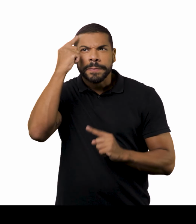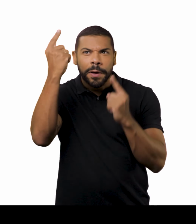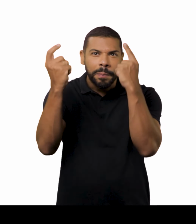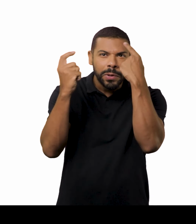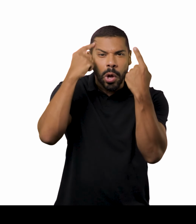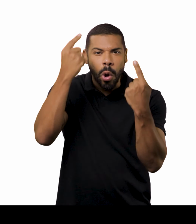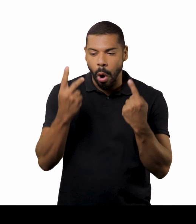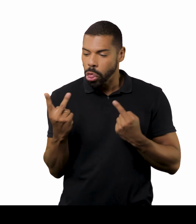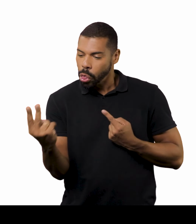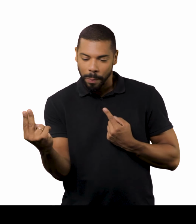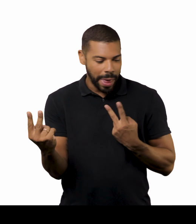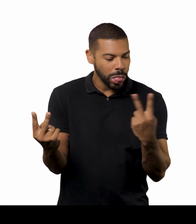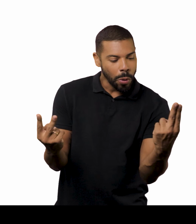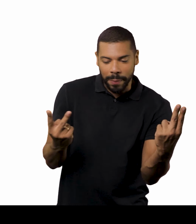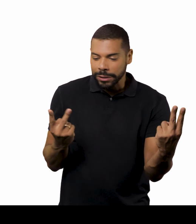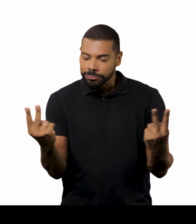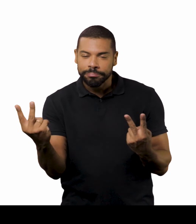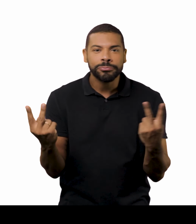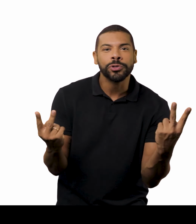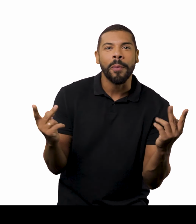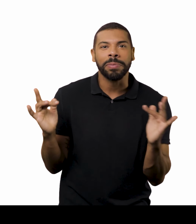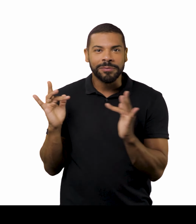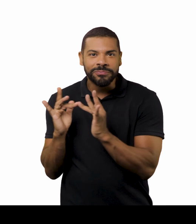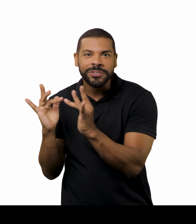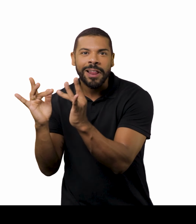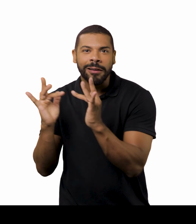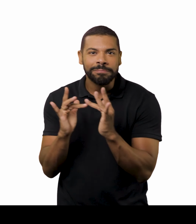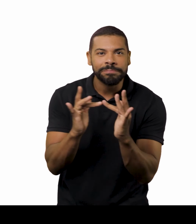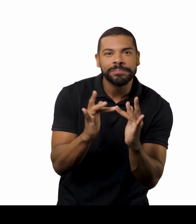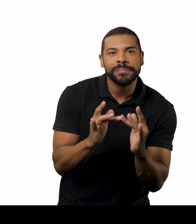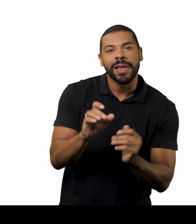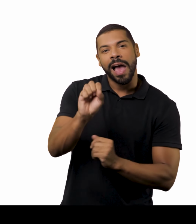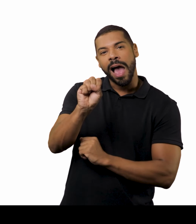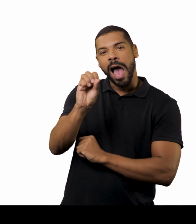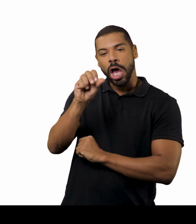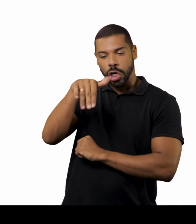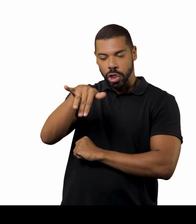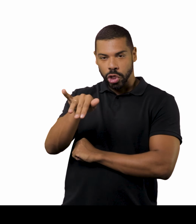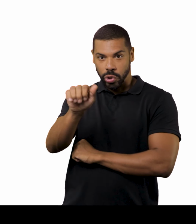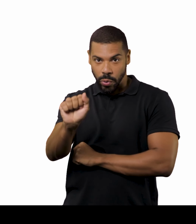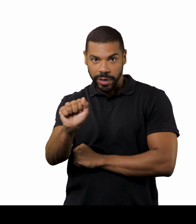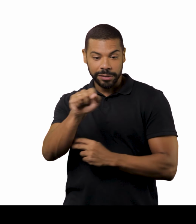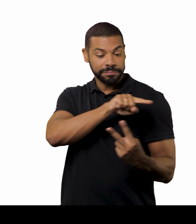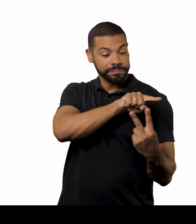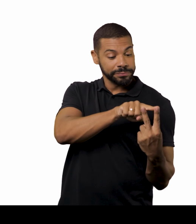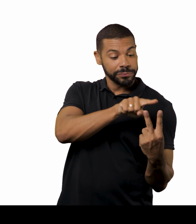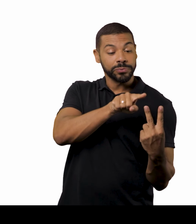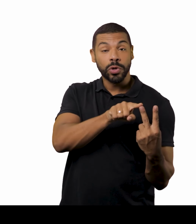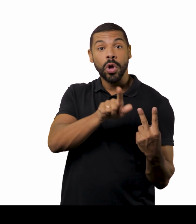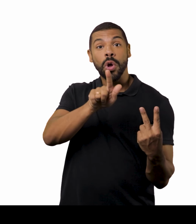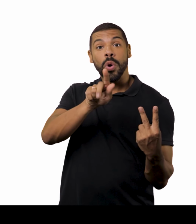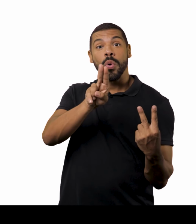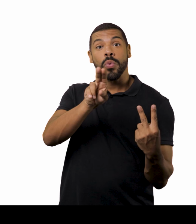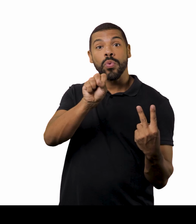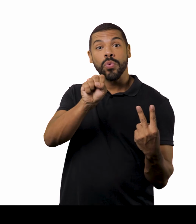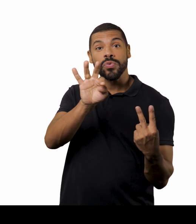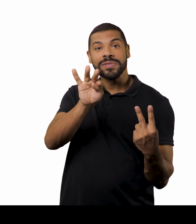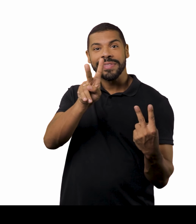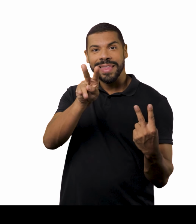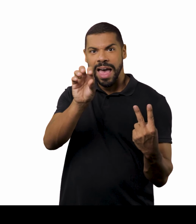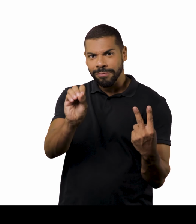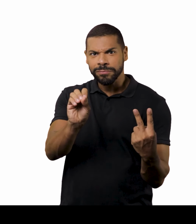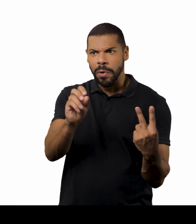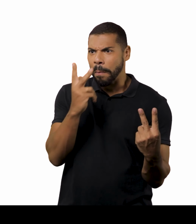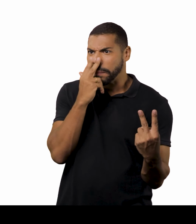Quando a gente pensou nas duplas e nessas afinidades, a Sônia Gomes e o Gustavo Silvestre,